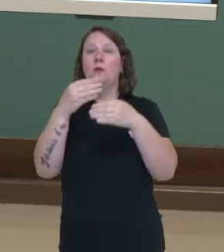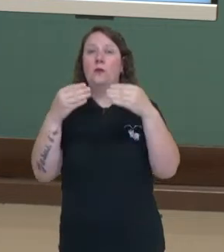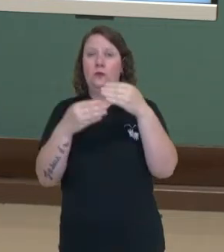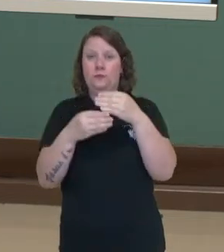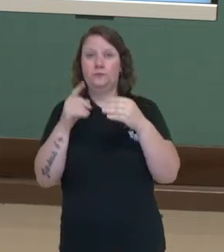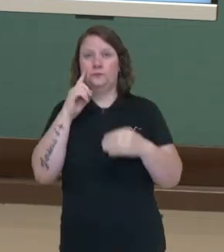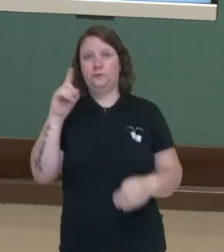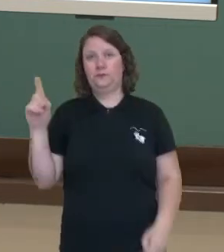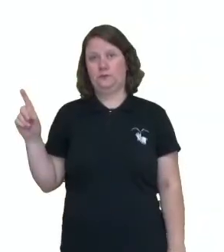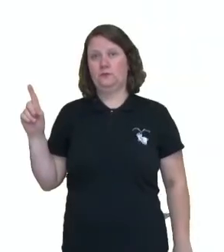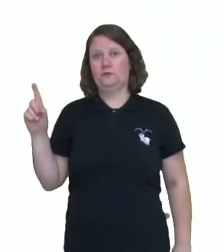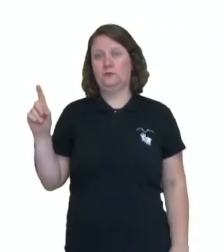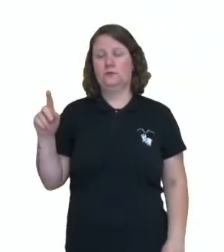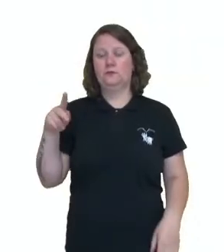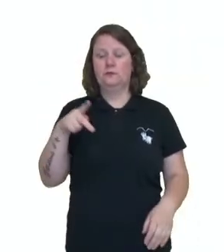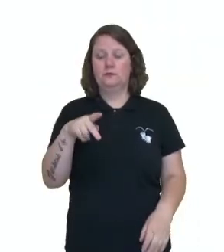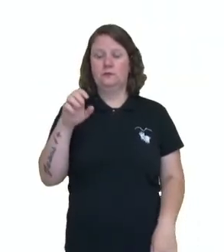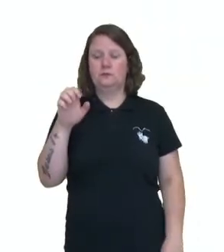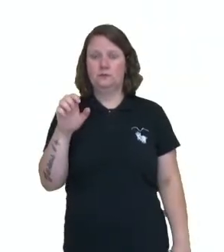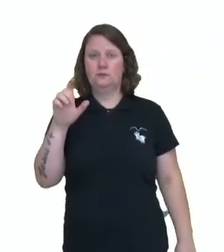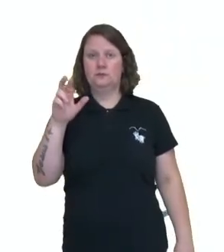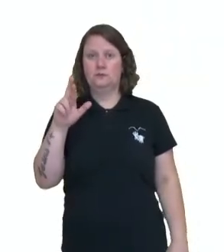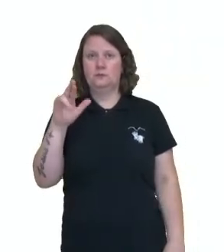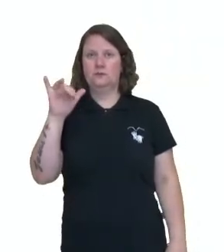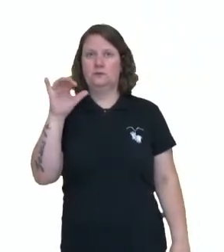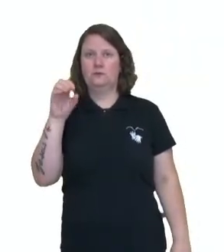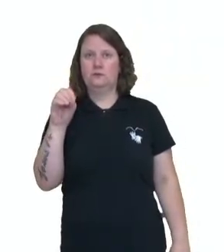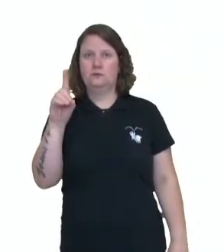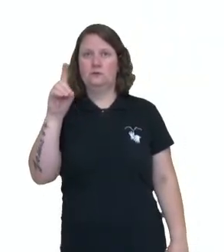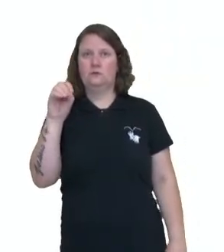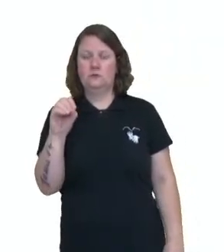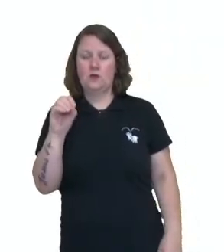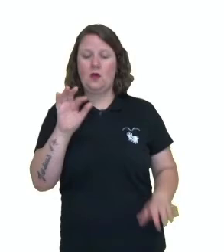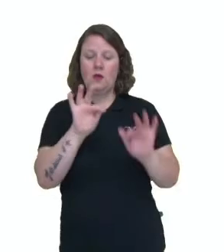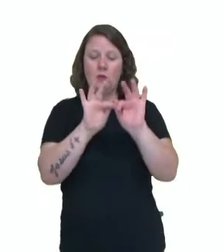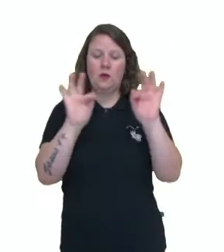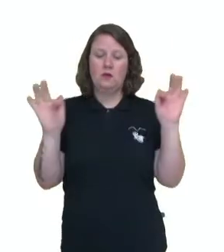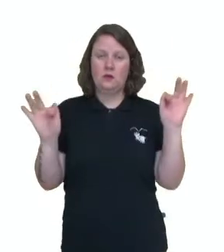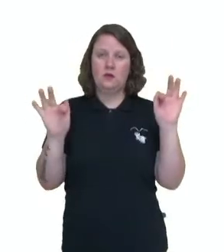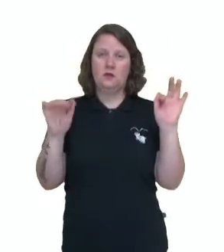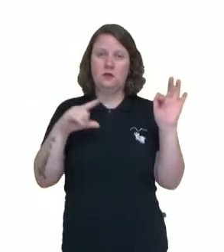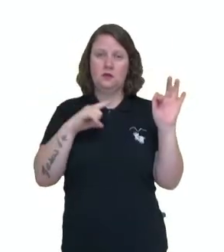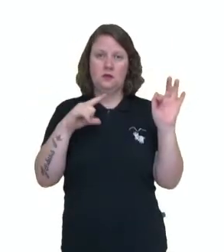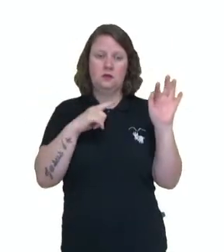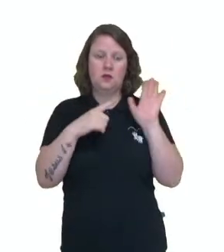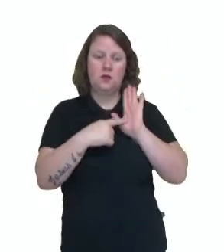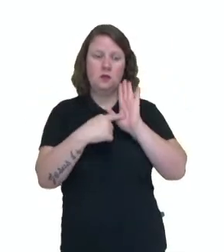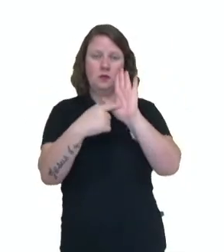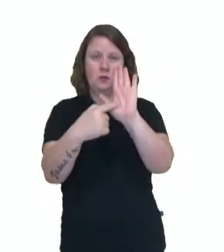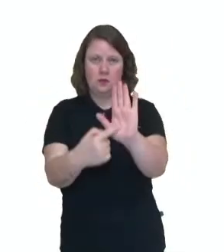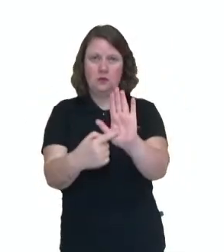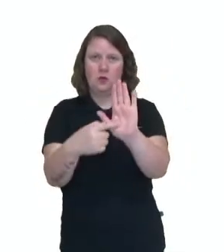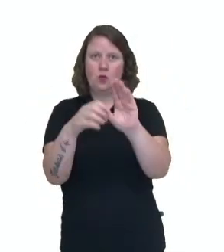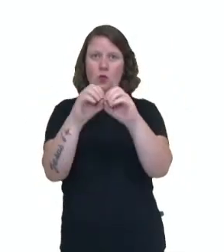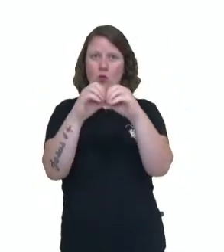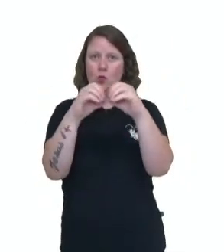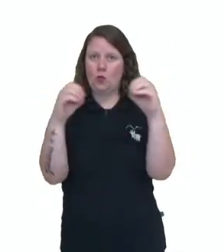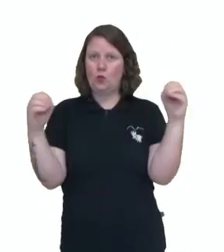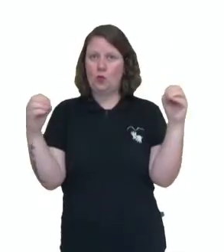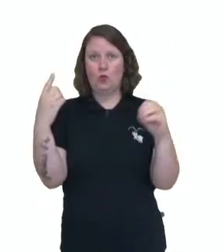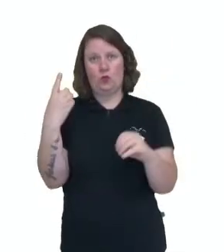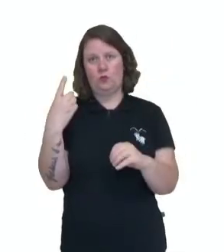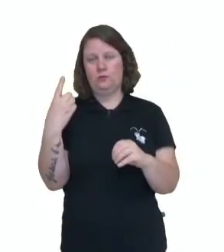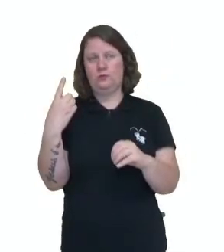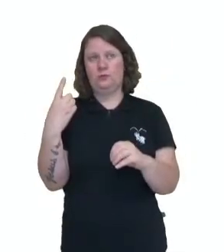conceitos. É uma frase que possui pelo menos uma oração. O período ele pode ser simples e pode ser composto.